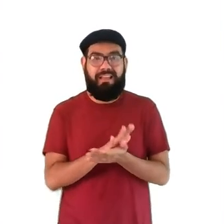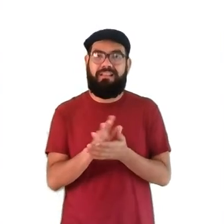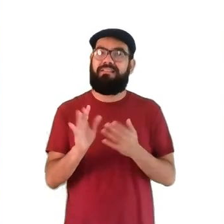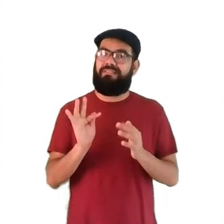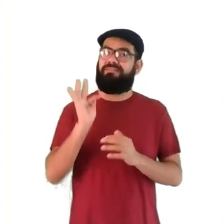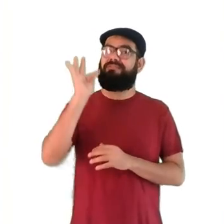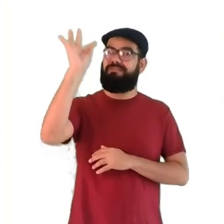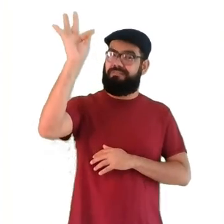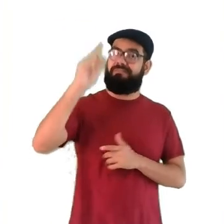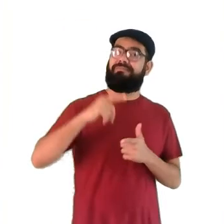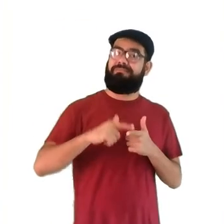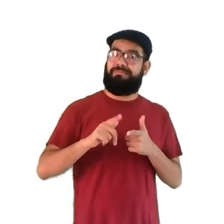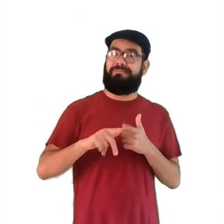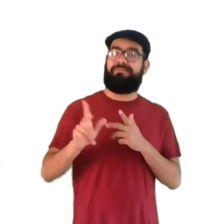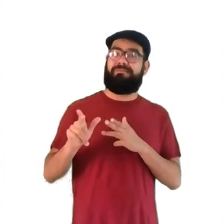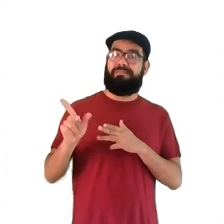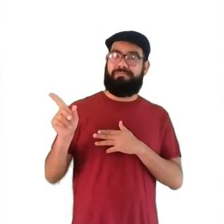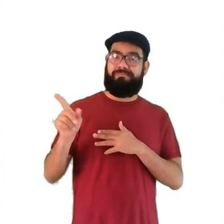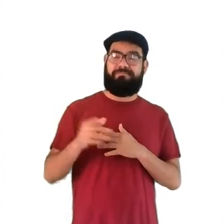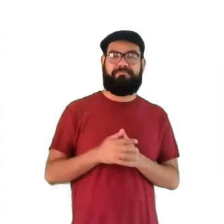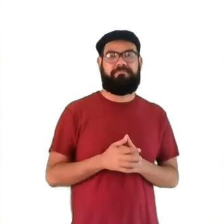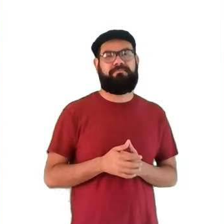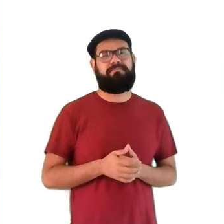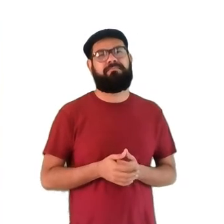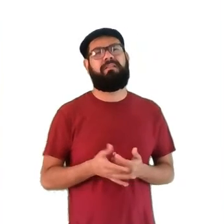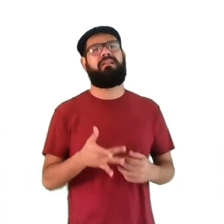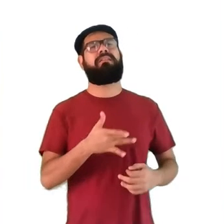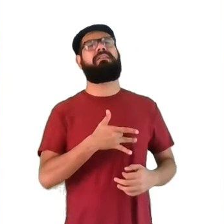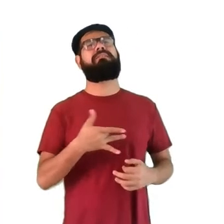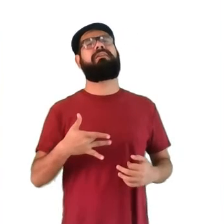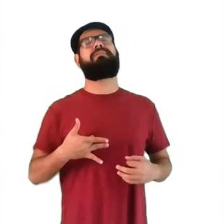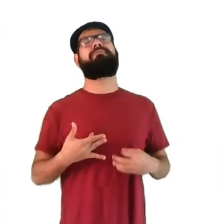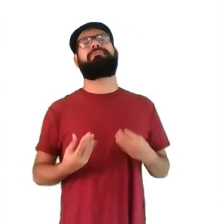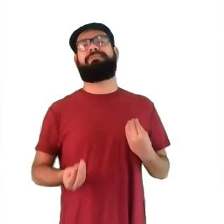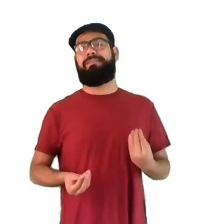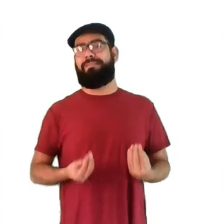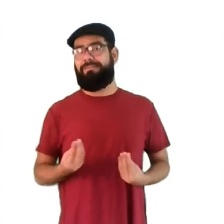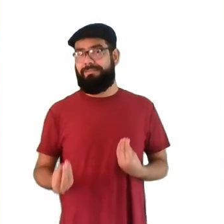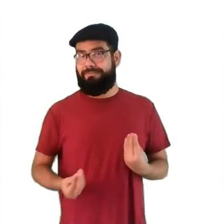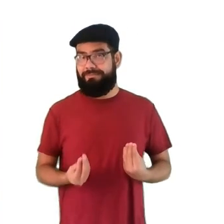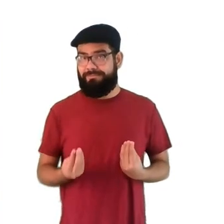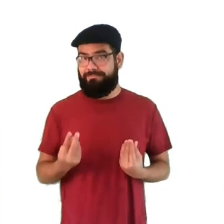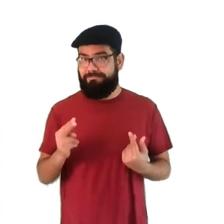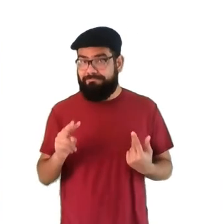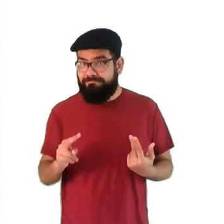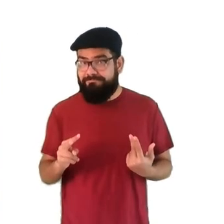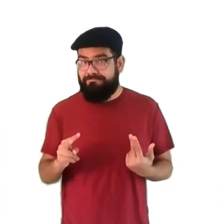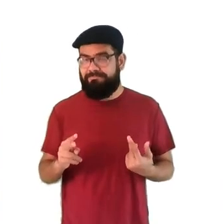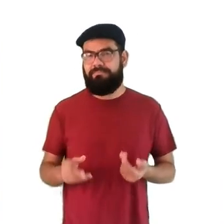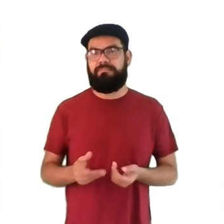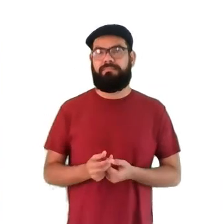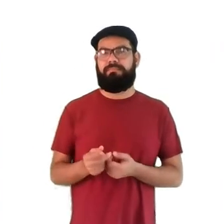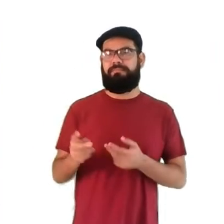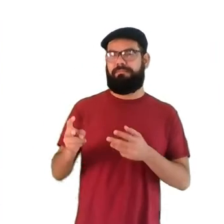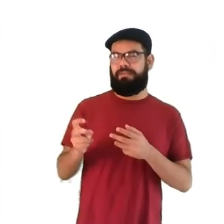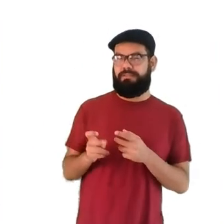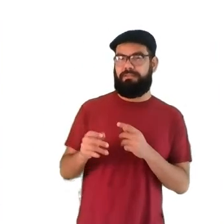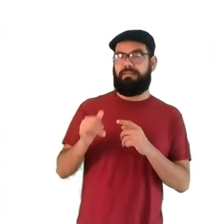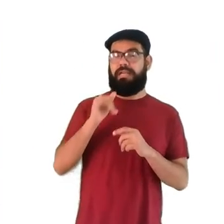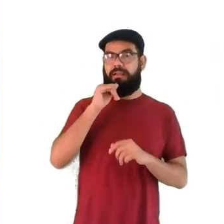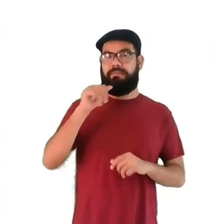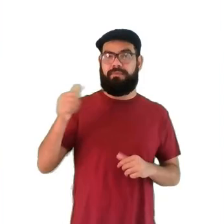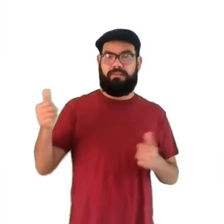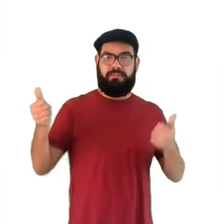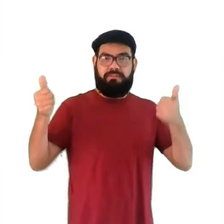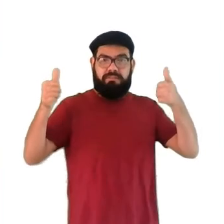esses problemas. E a saúde? Vamos lá ver como é que tá nessa fase? Então, a gente percebe que há uma diminuição